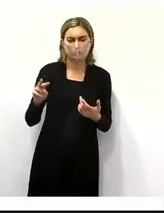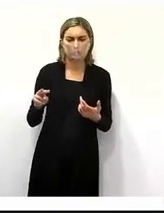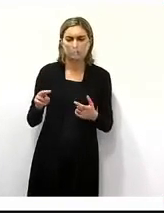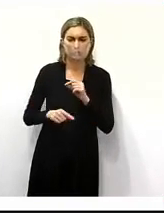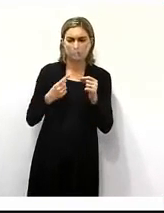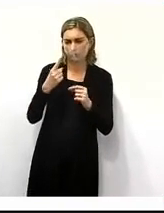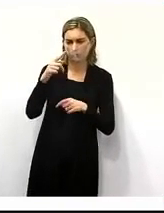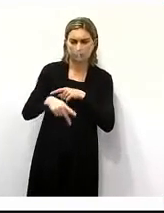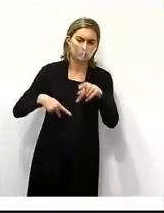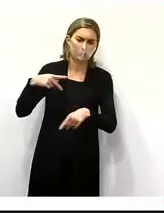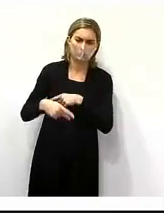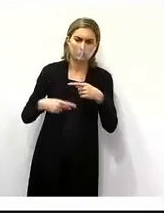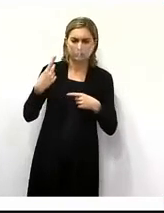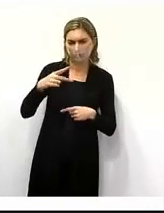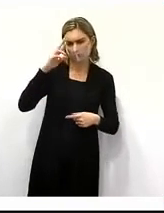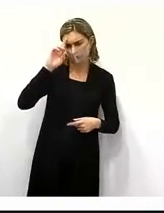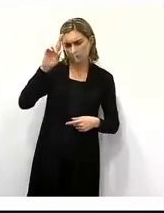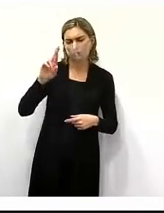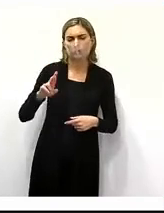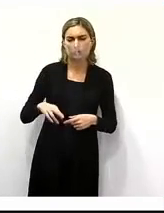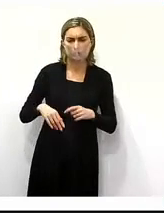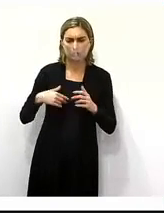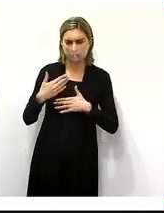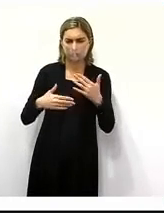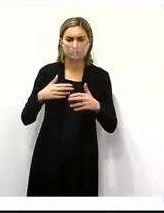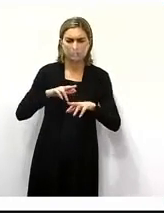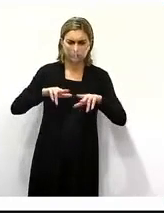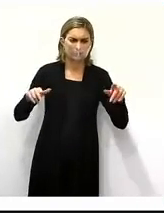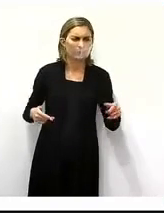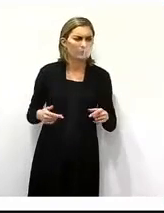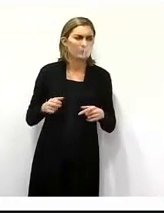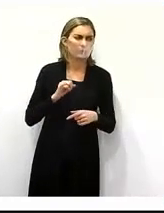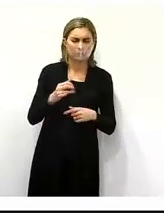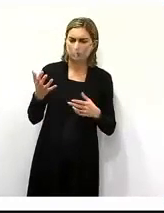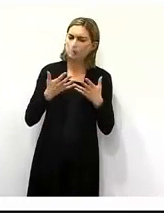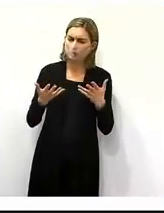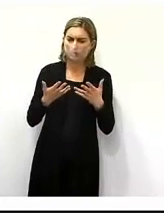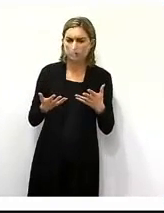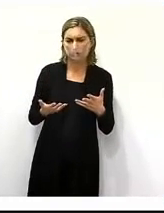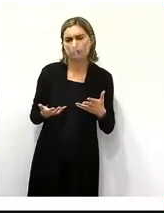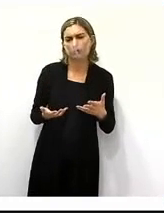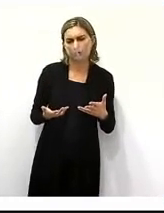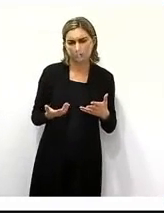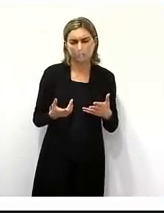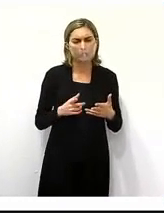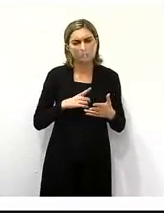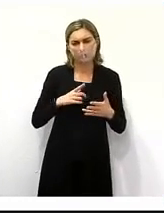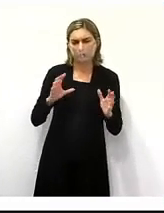considerando-os um povo e seu chefe. Trata-se, caso se queira, não é, de